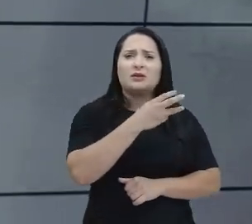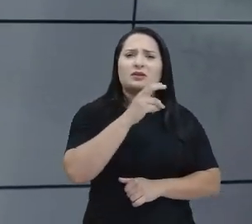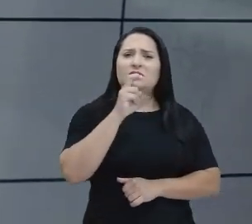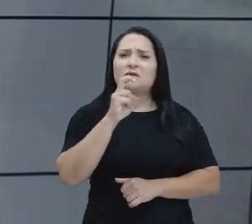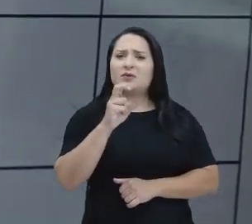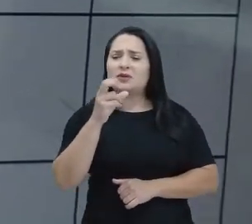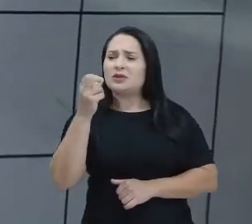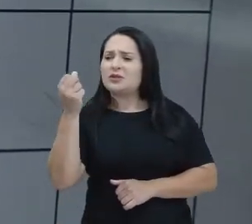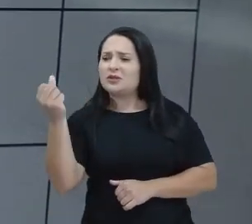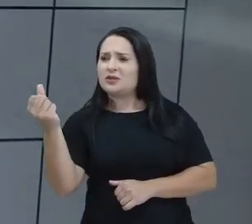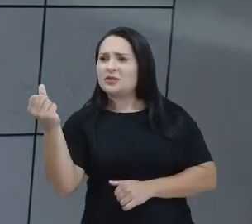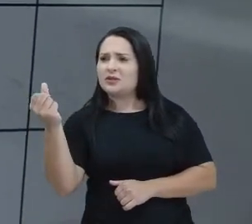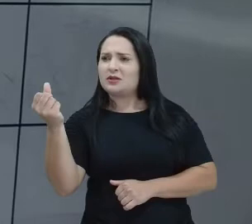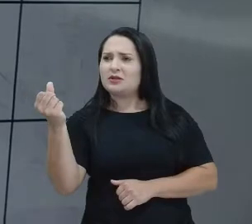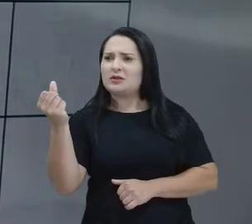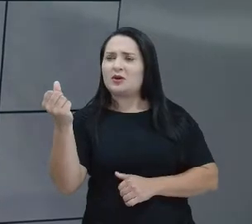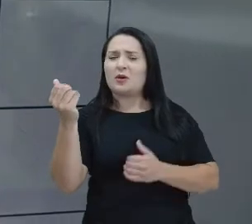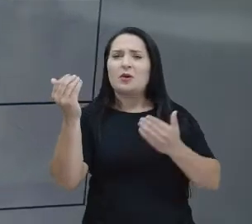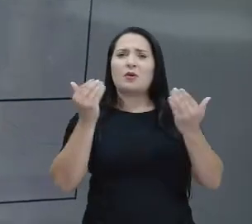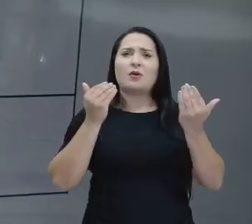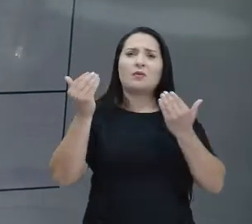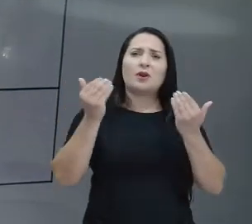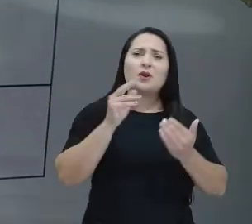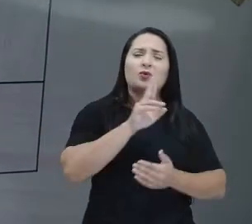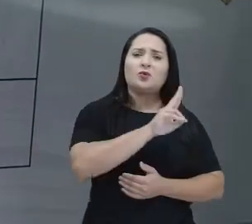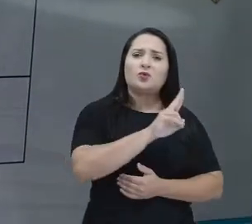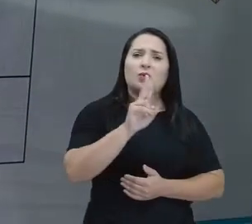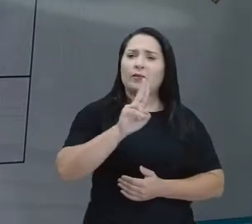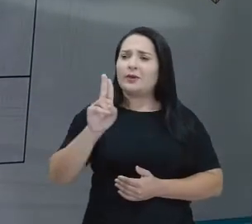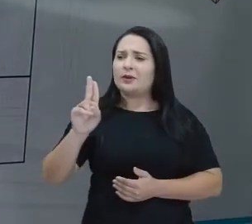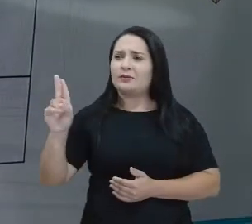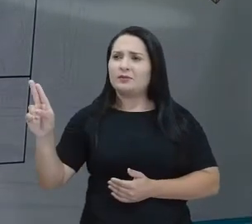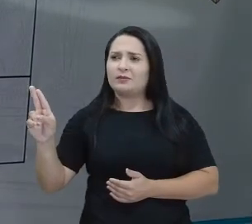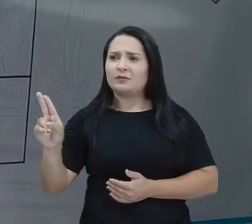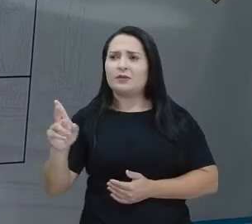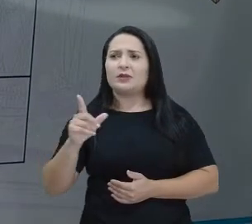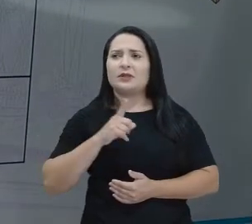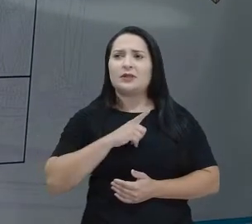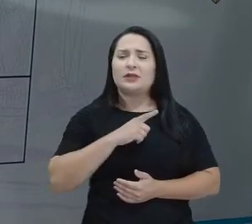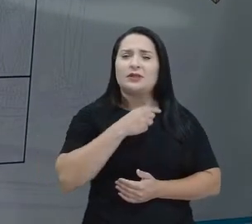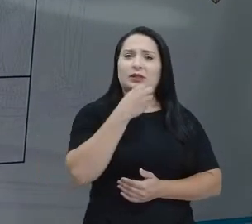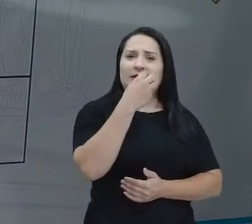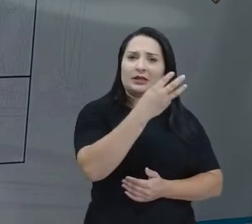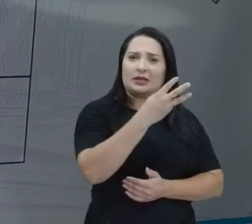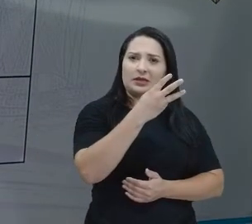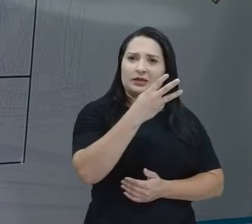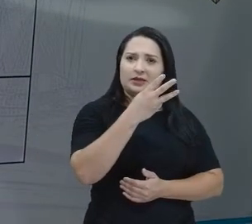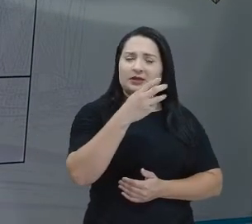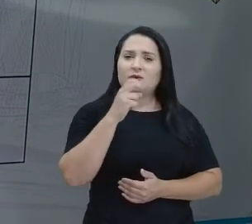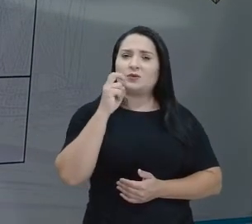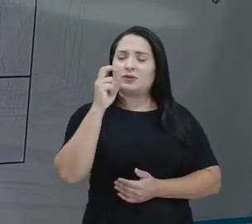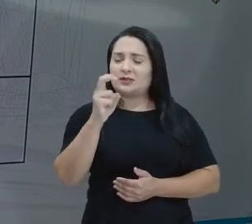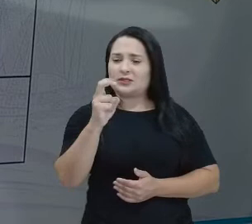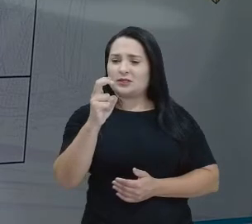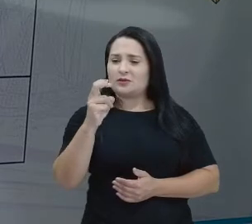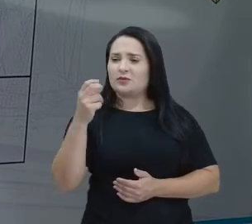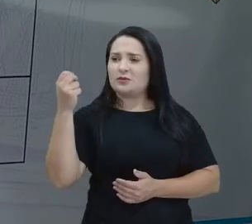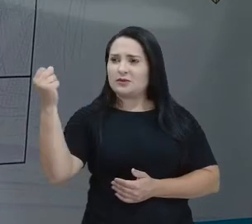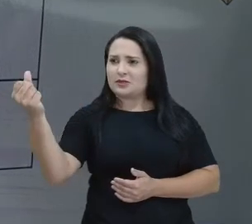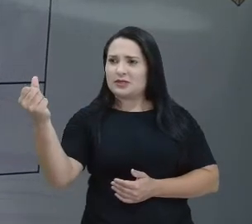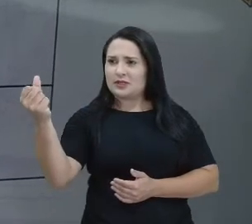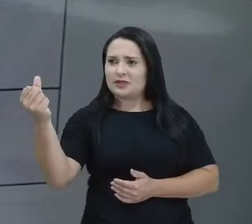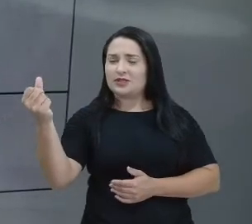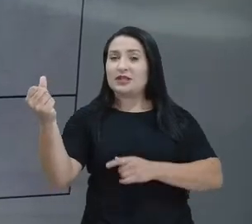356. Dentre os algarismos. Comparando os nomes dos algarismos, nós, os algarismos, nós temos aí o 3, ah, o que não mudou. E o